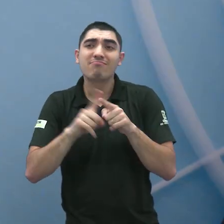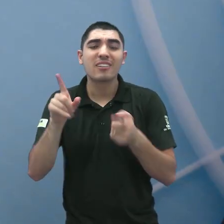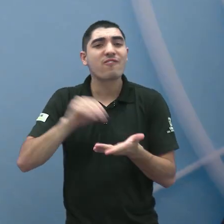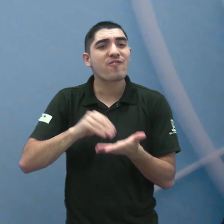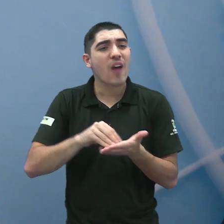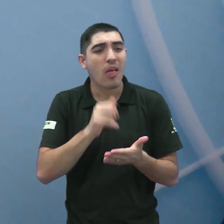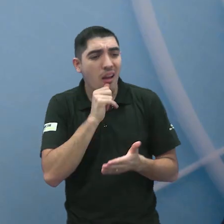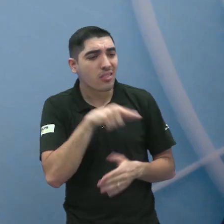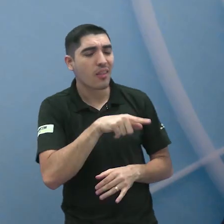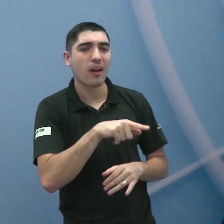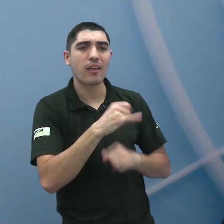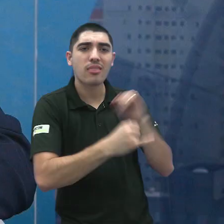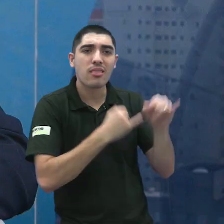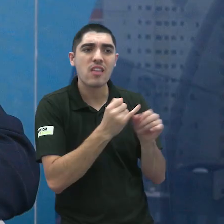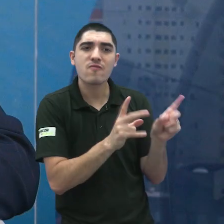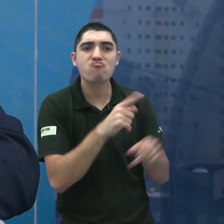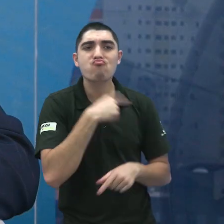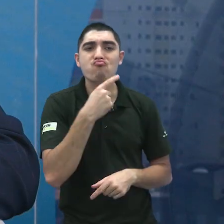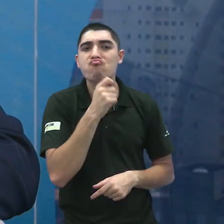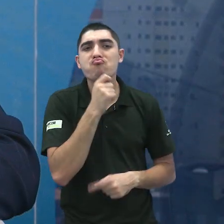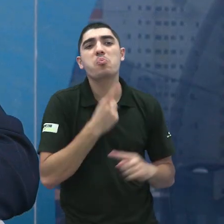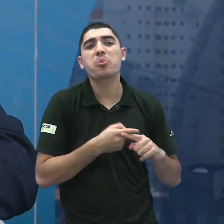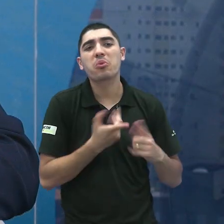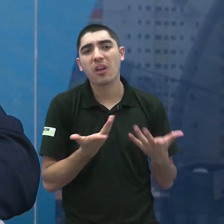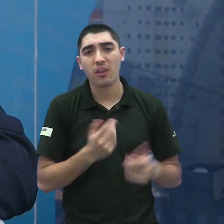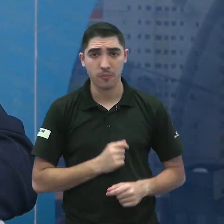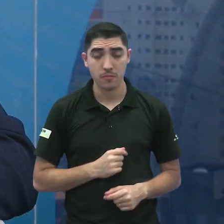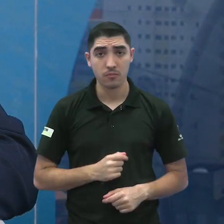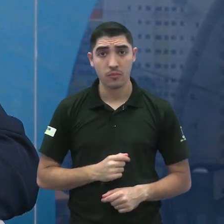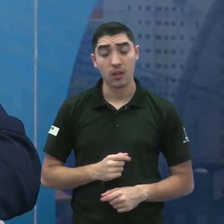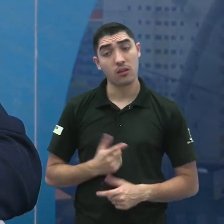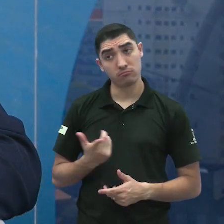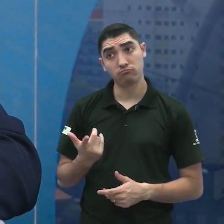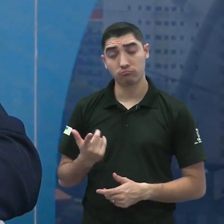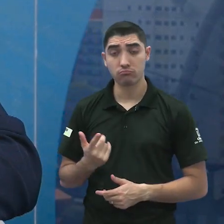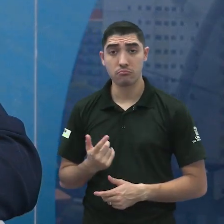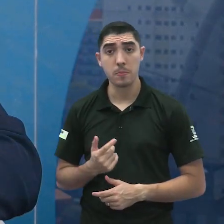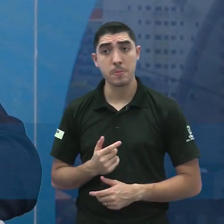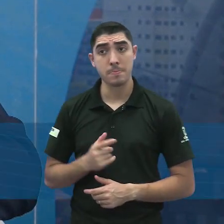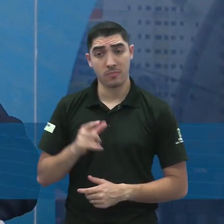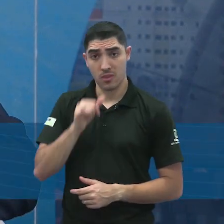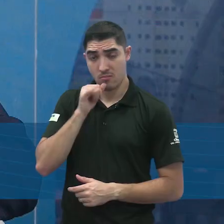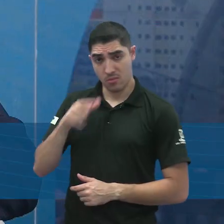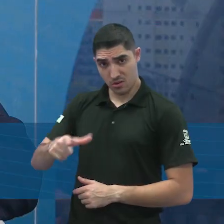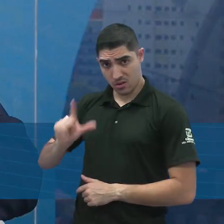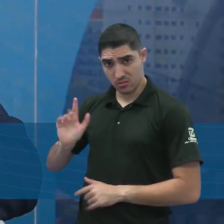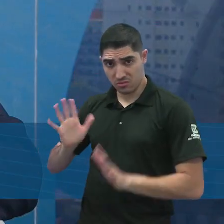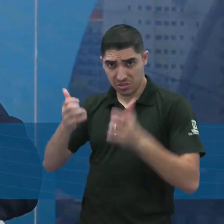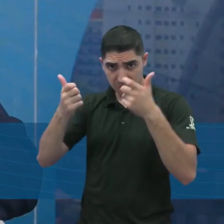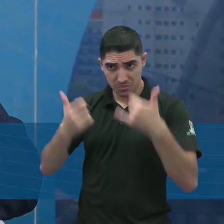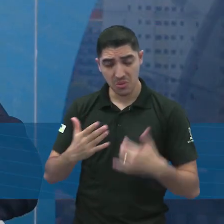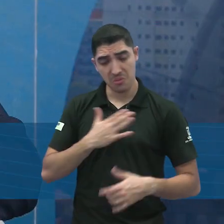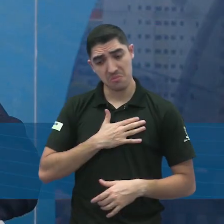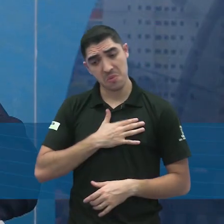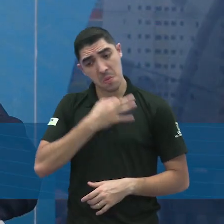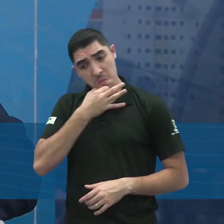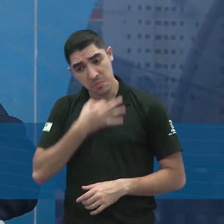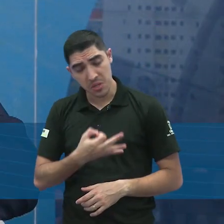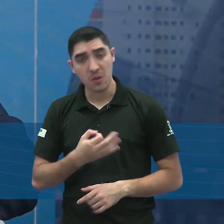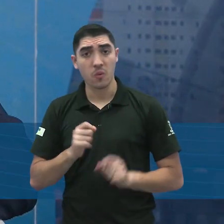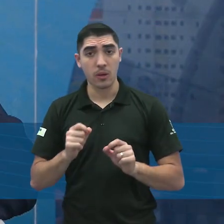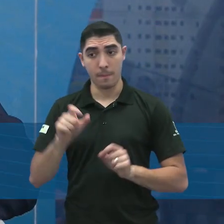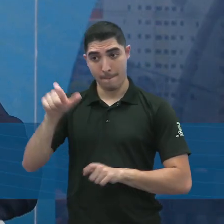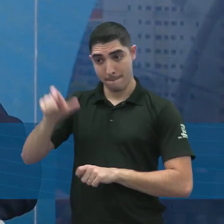são suficientes? Eu acredito que, como o Bruno já comentou inicialmente, né, eu acho que